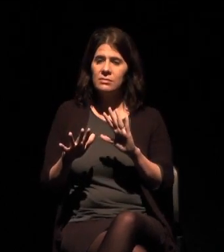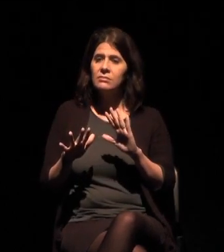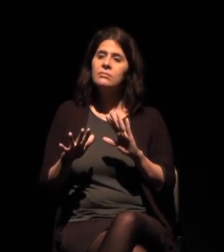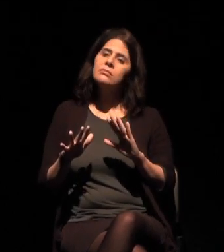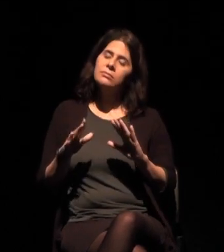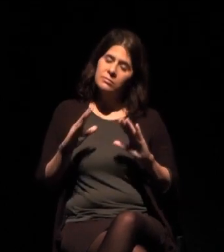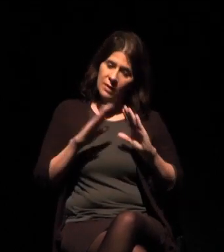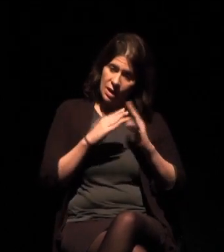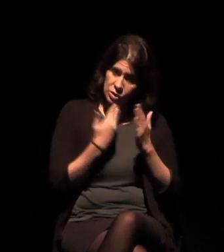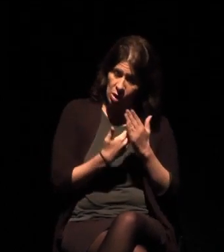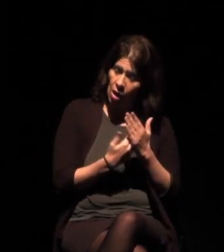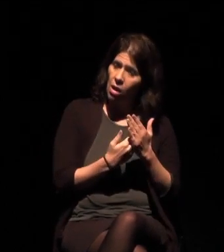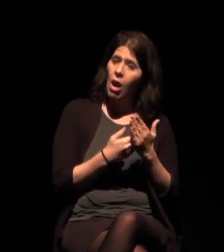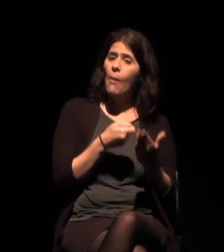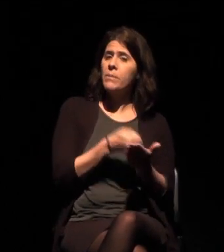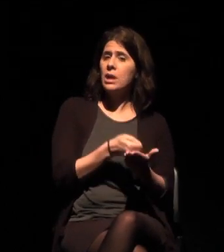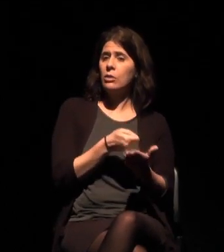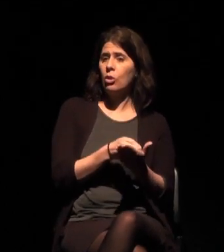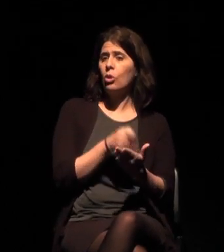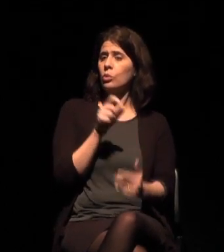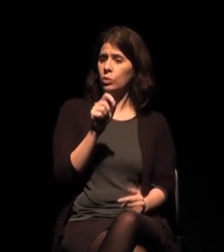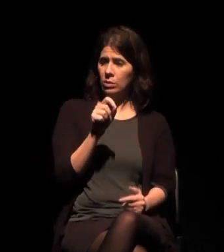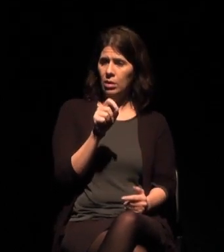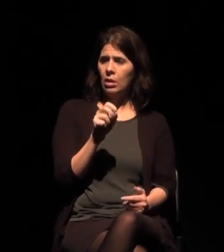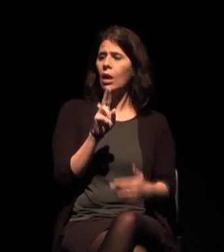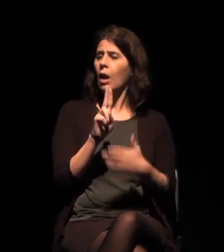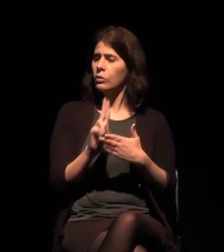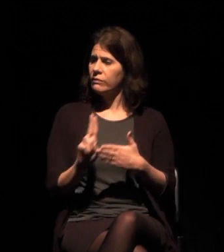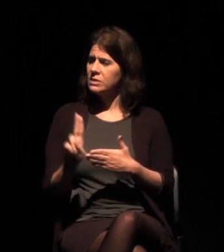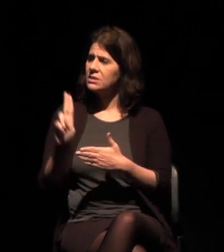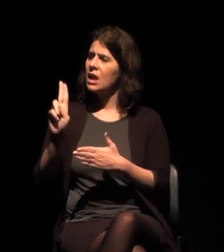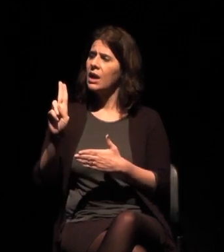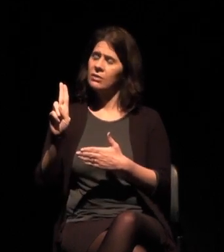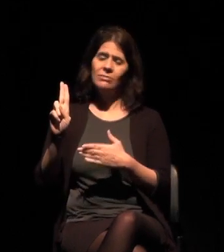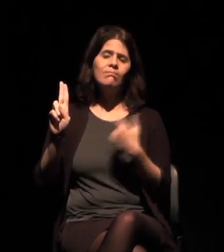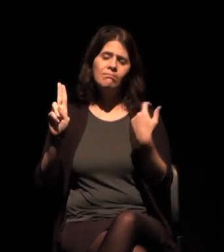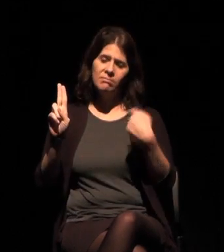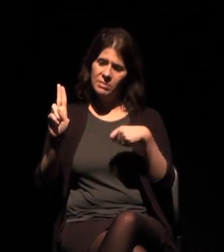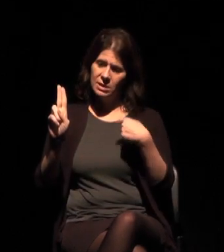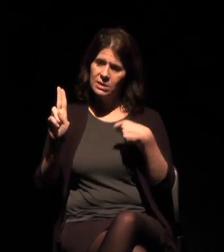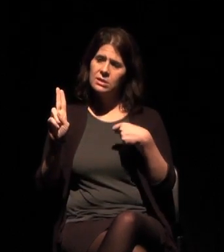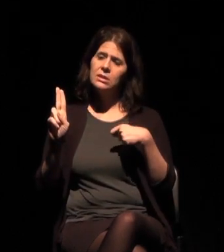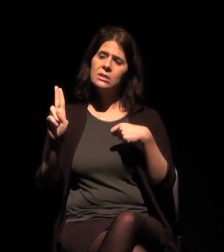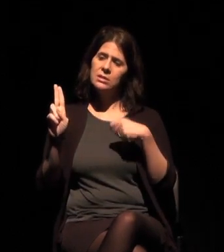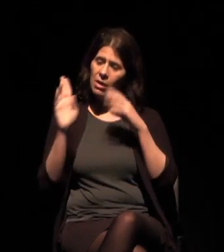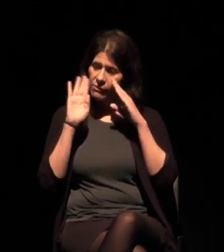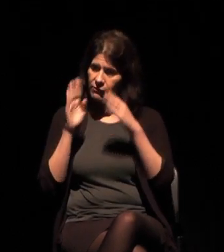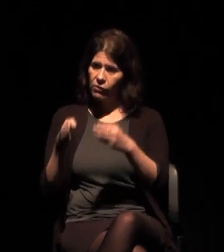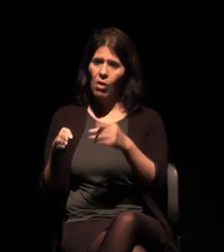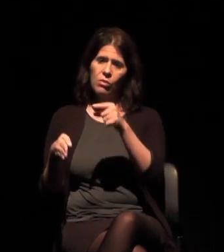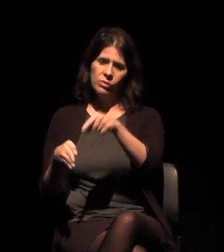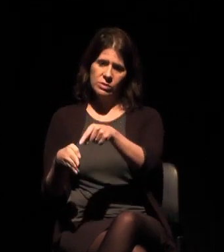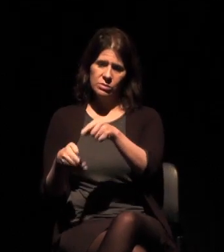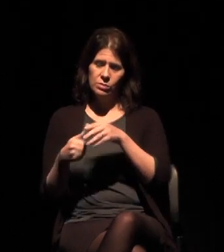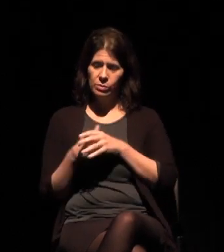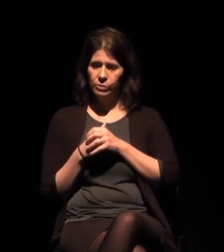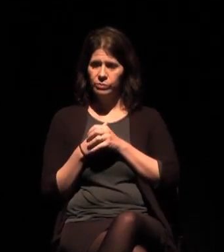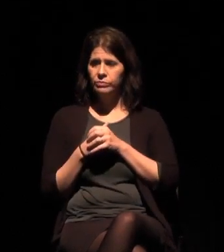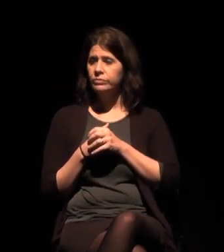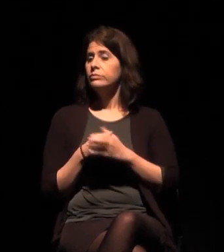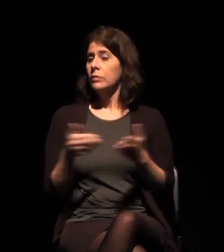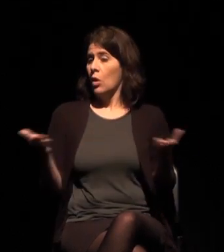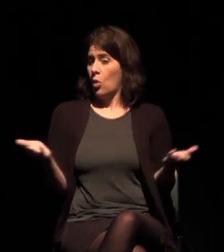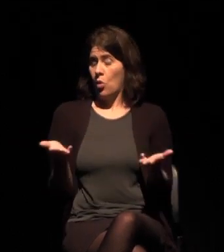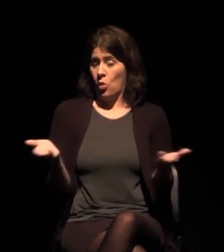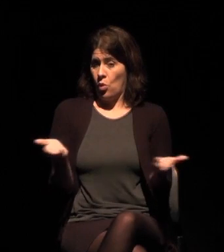obrigatória é é universidade universidades têm crescido etc para ele e hoje muito